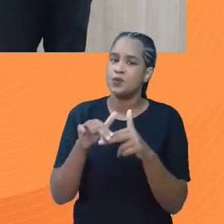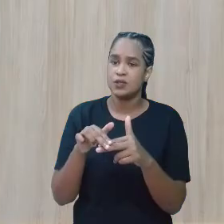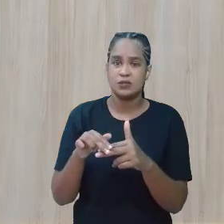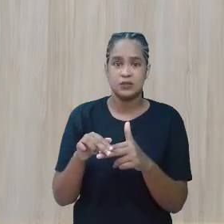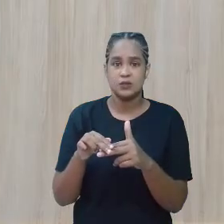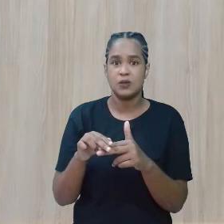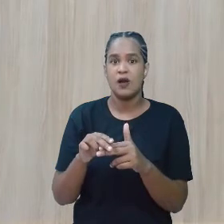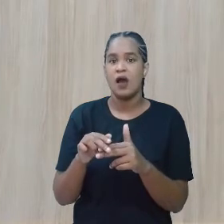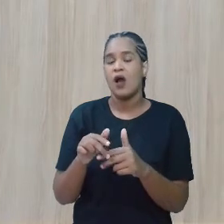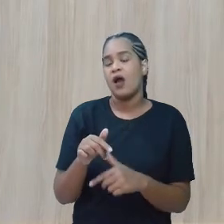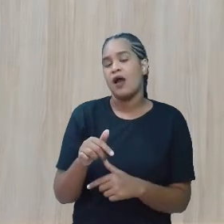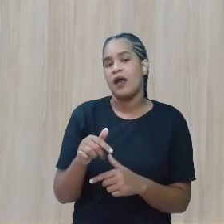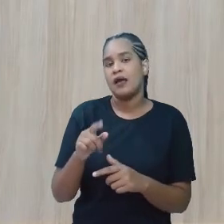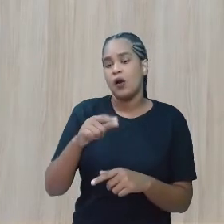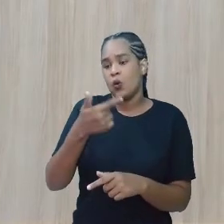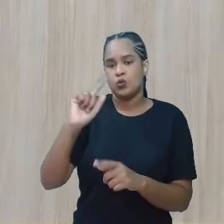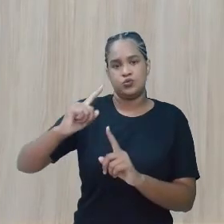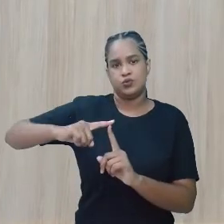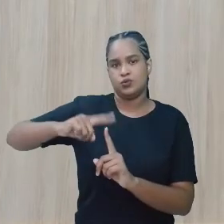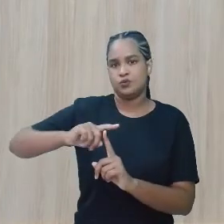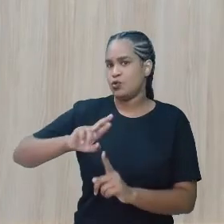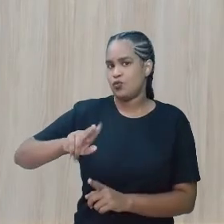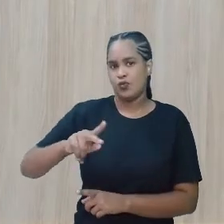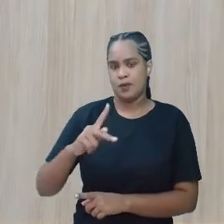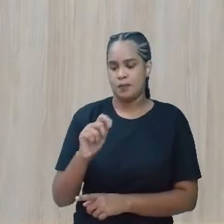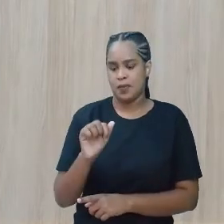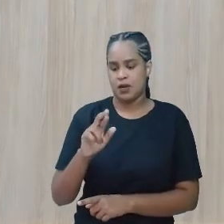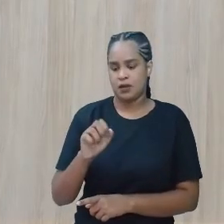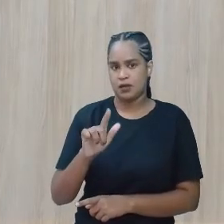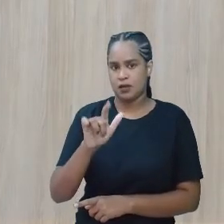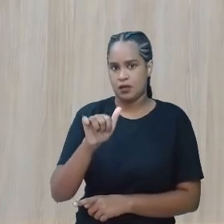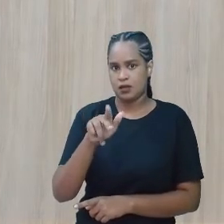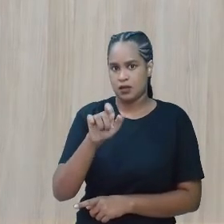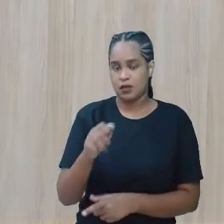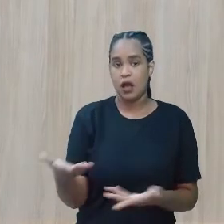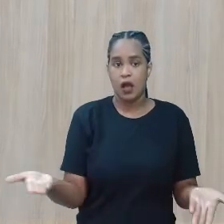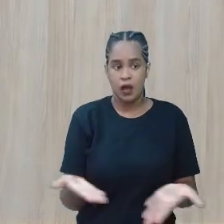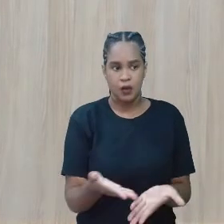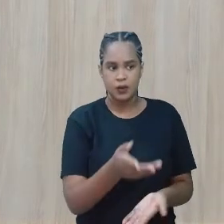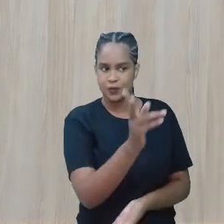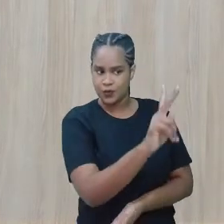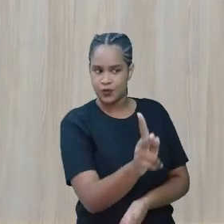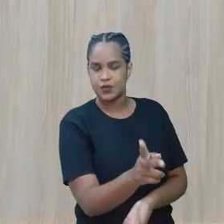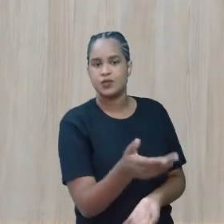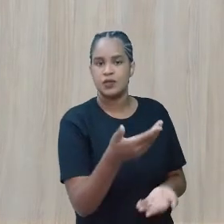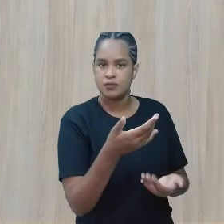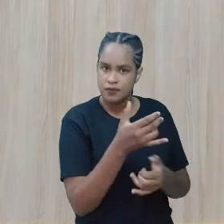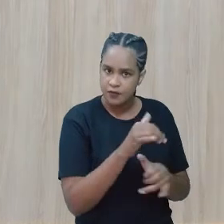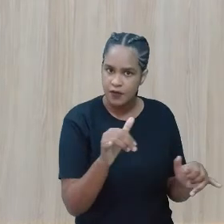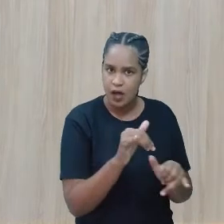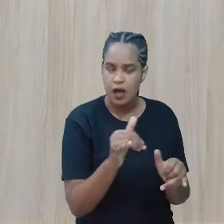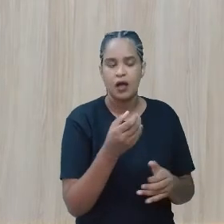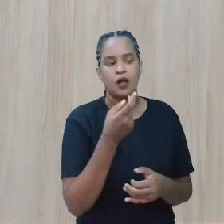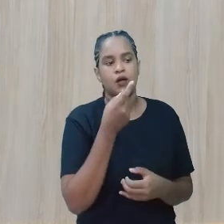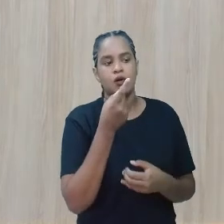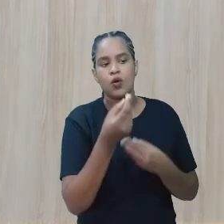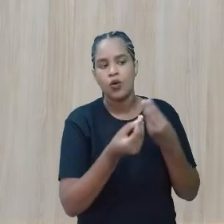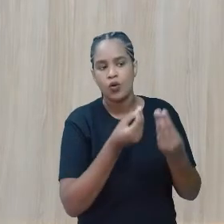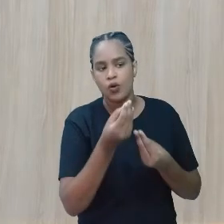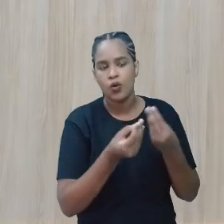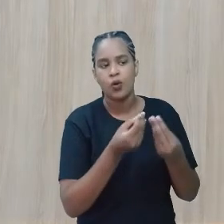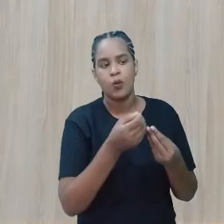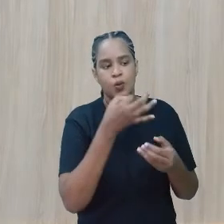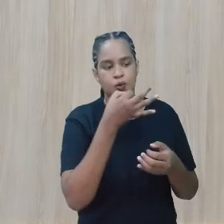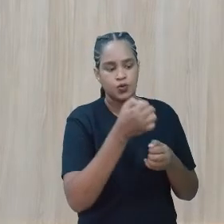ser retas paralelas, tá joia? Vou passar aqui para a Briane, rapidinho, para ela ver como é que está a movimentação aí no